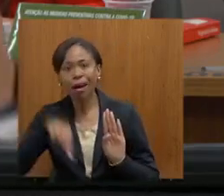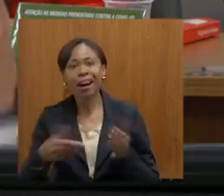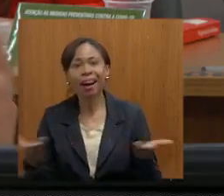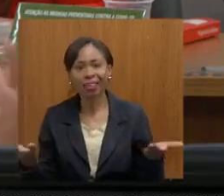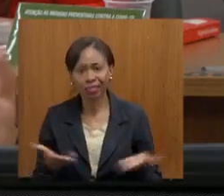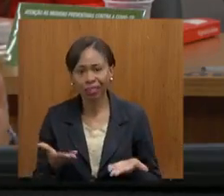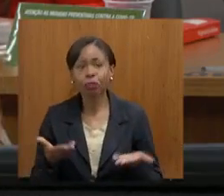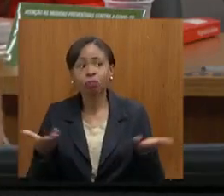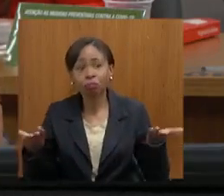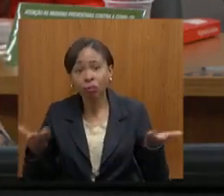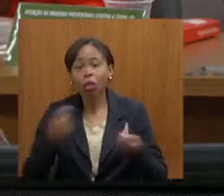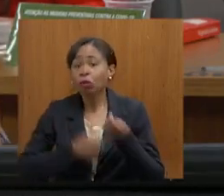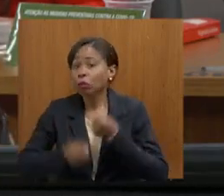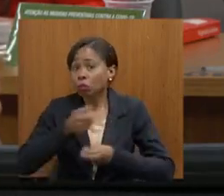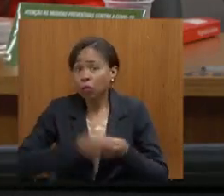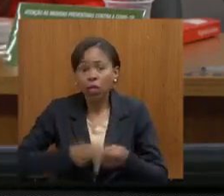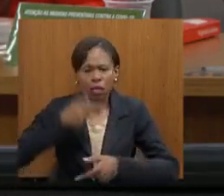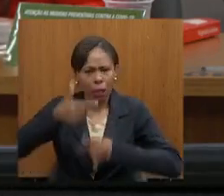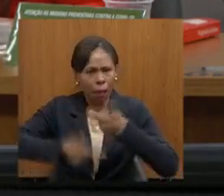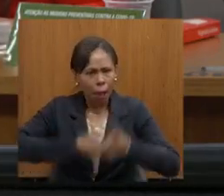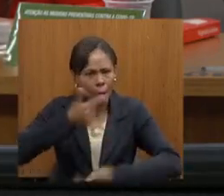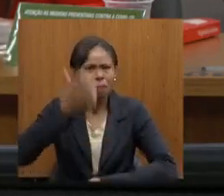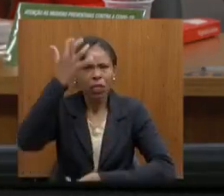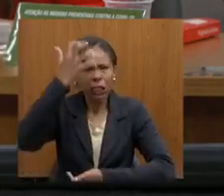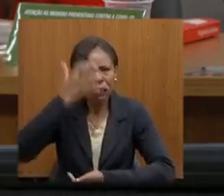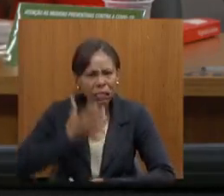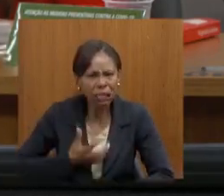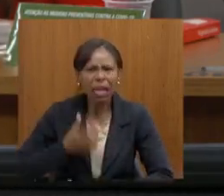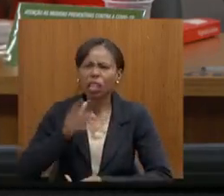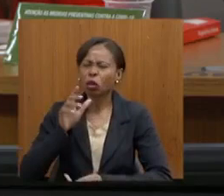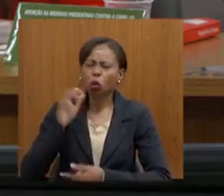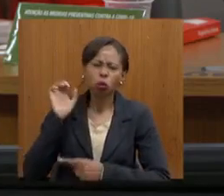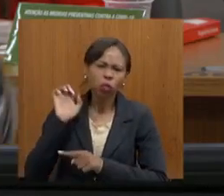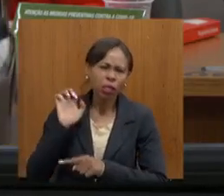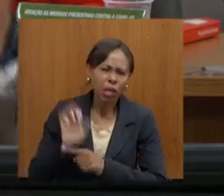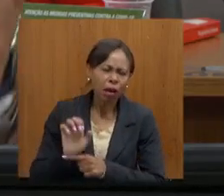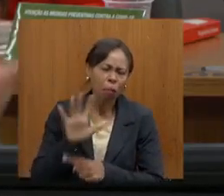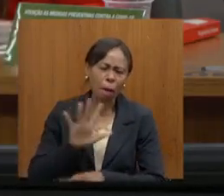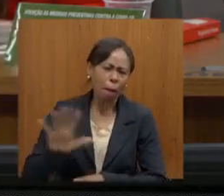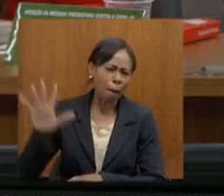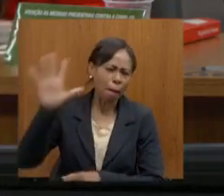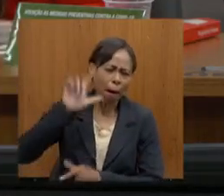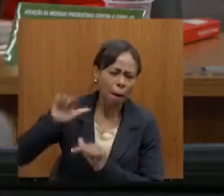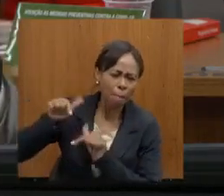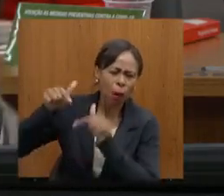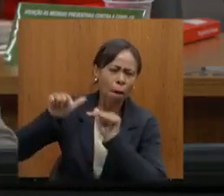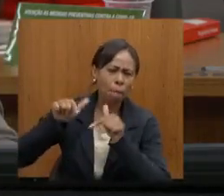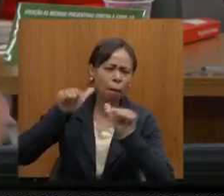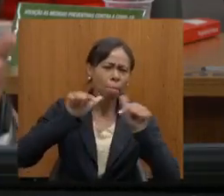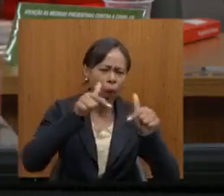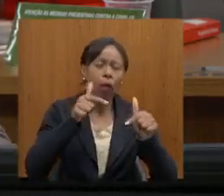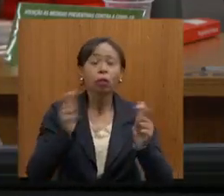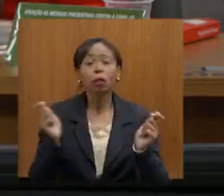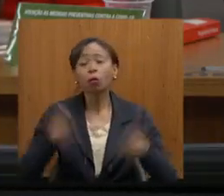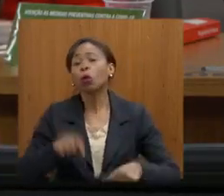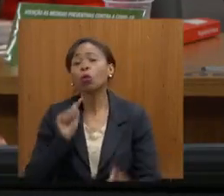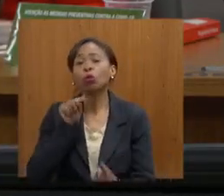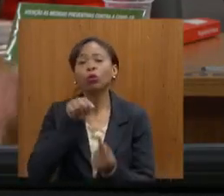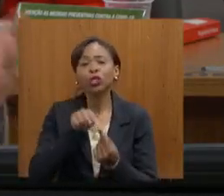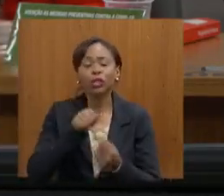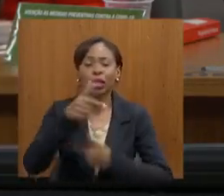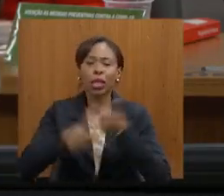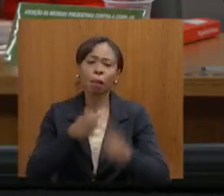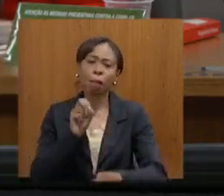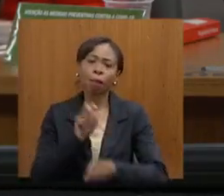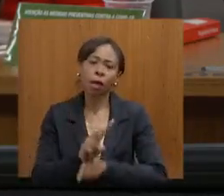é explorando né todas as potencialidades do Estado em prol do nosso objetivo fim que é o emprego para os